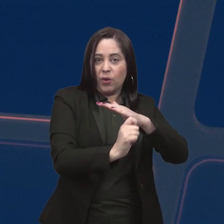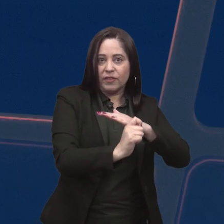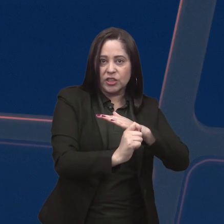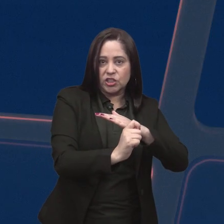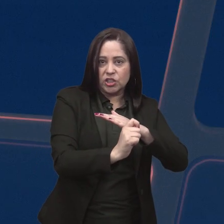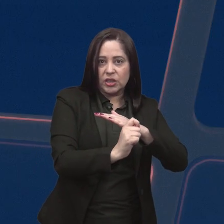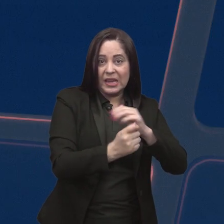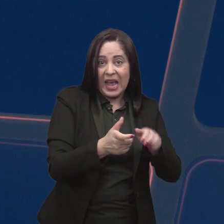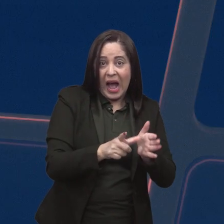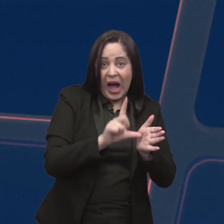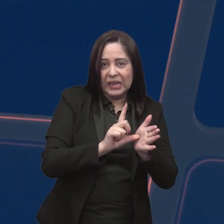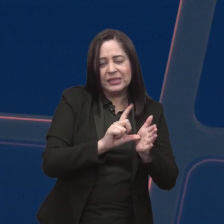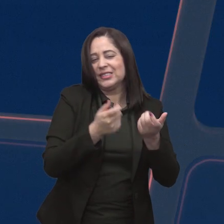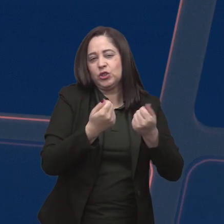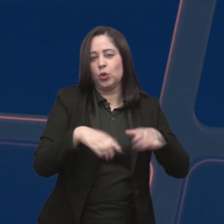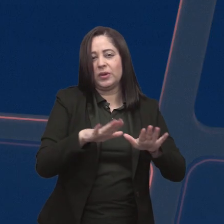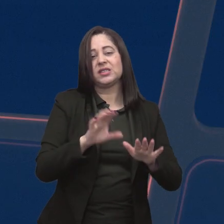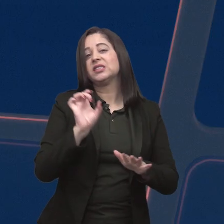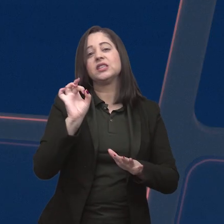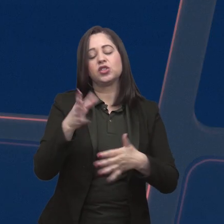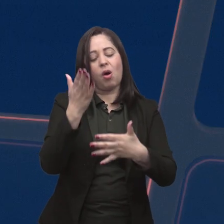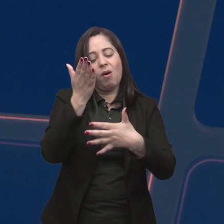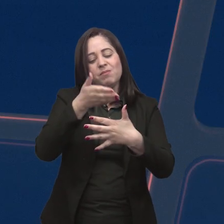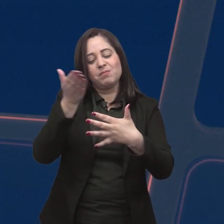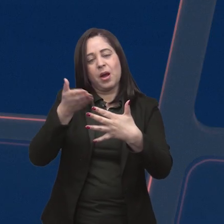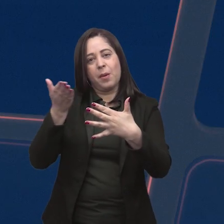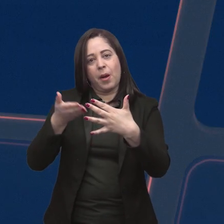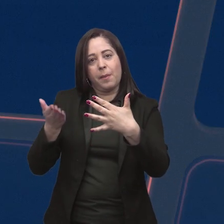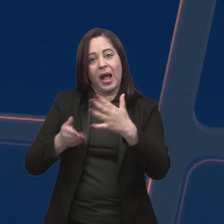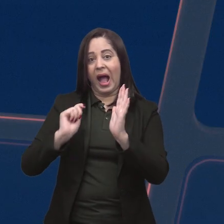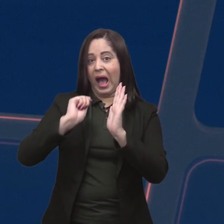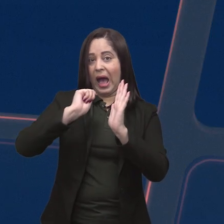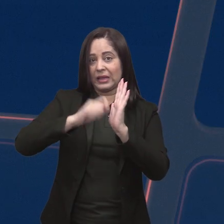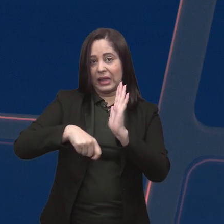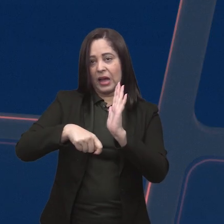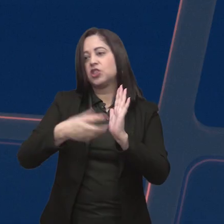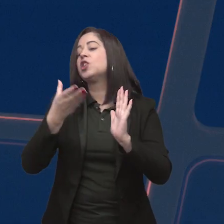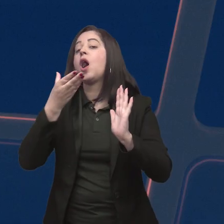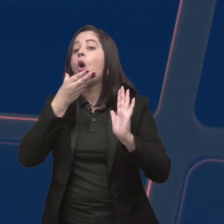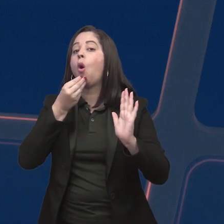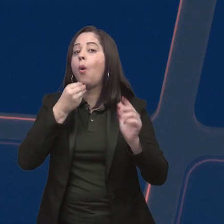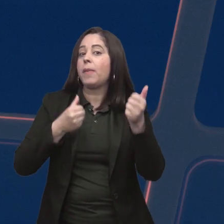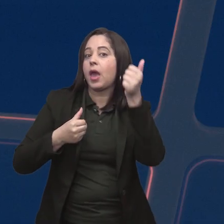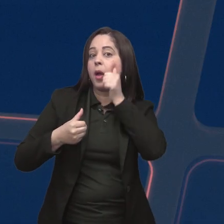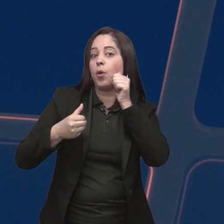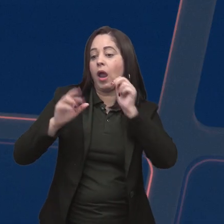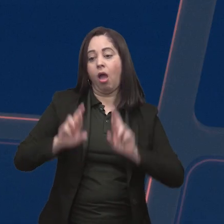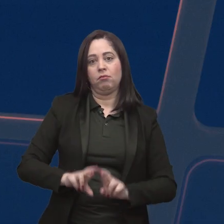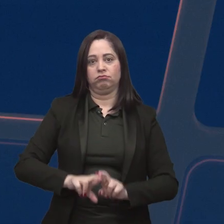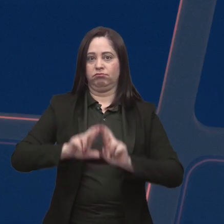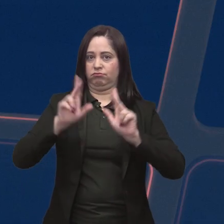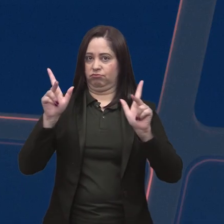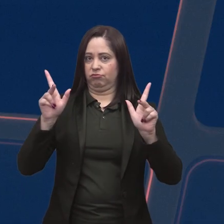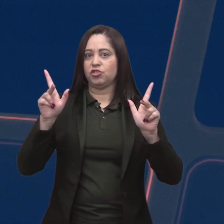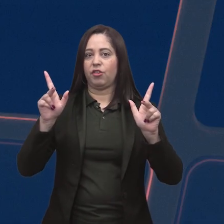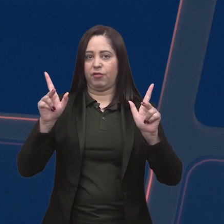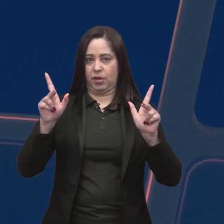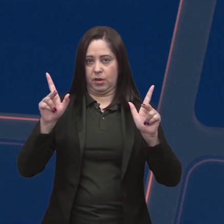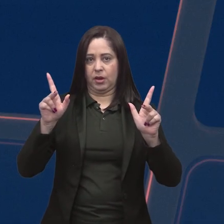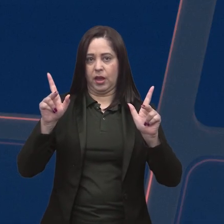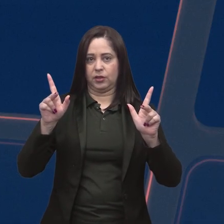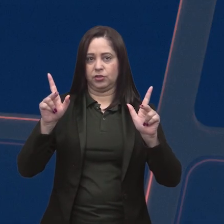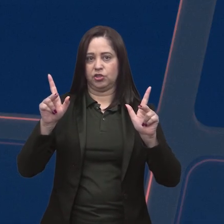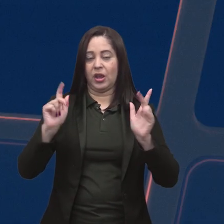valor de entrada para conquistar o carro ou a moto 0 km. As taxas são diferenciadas por categoria e também